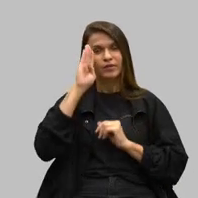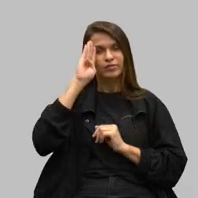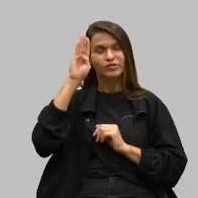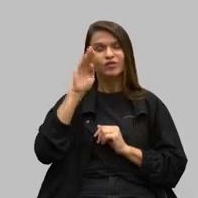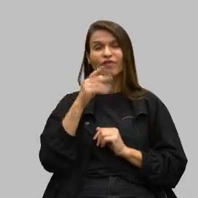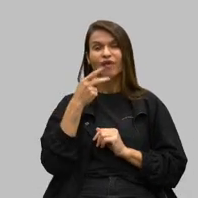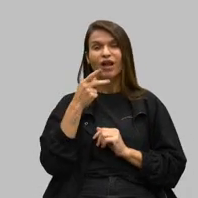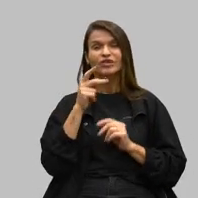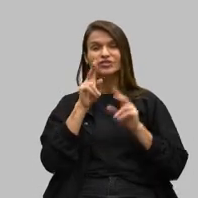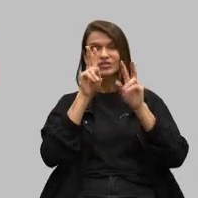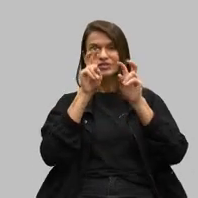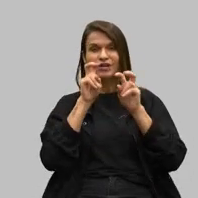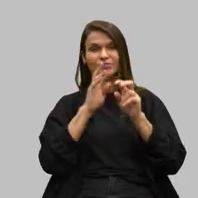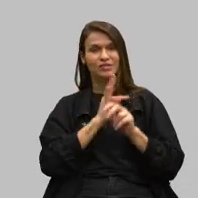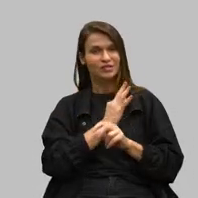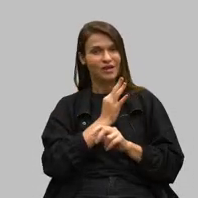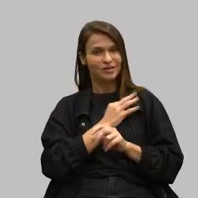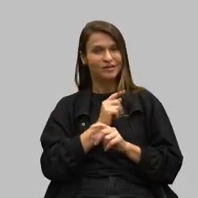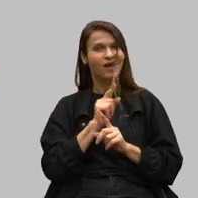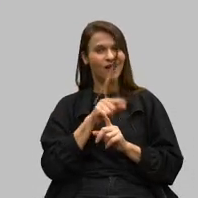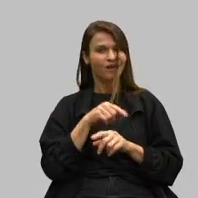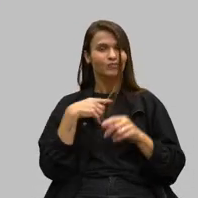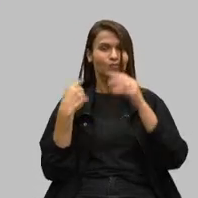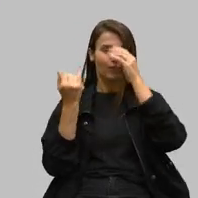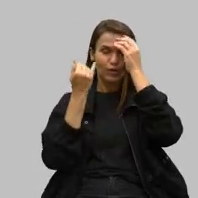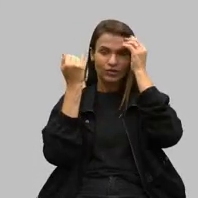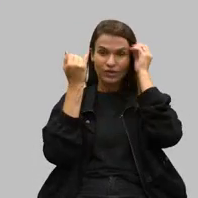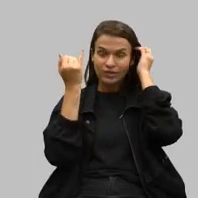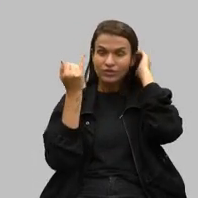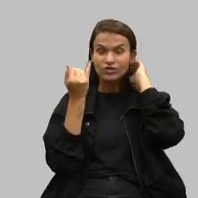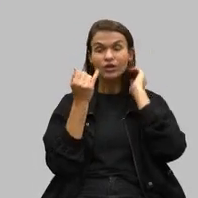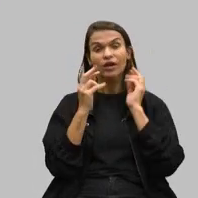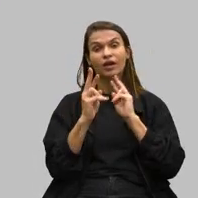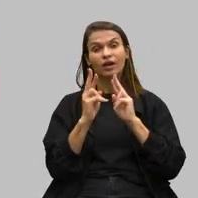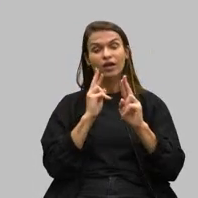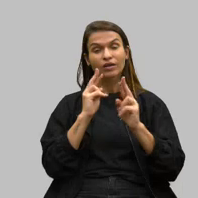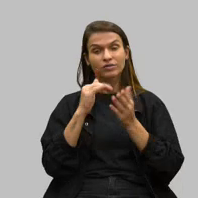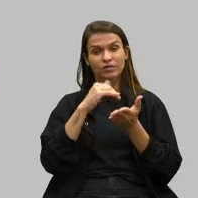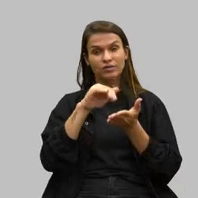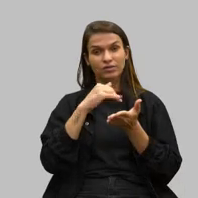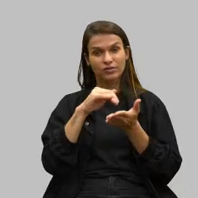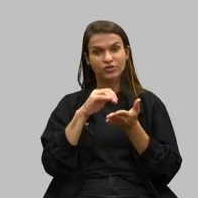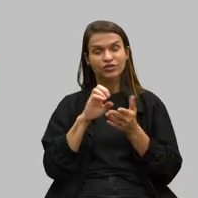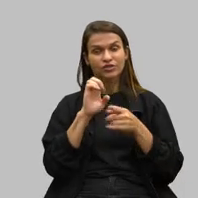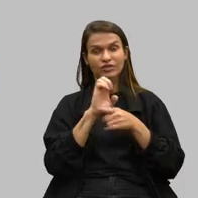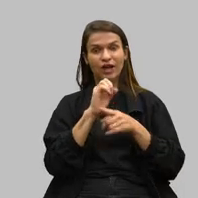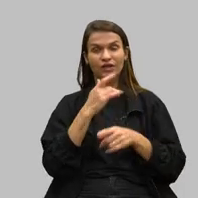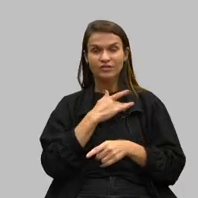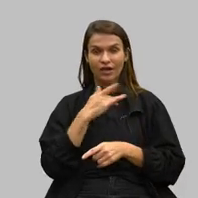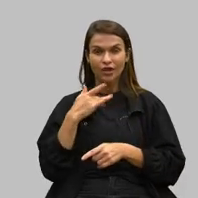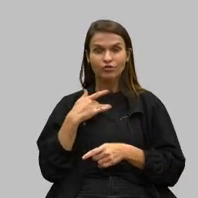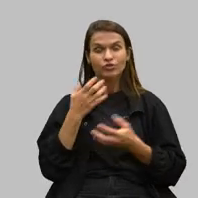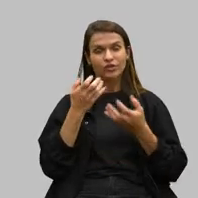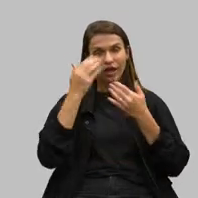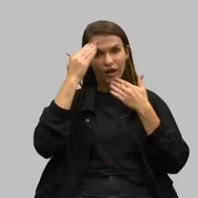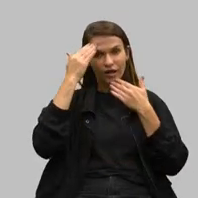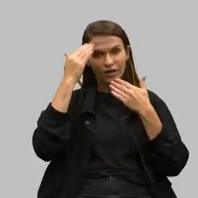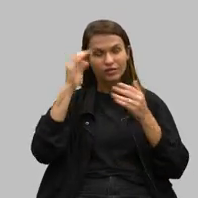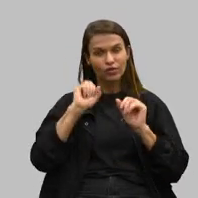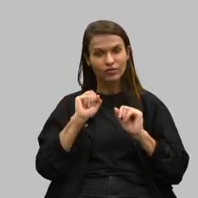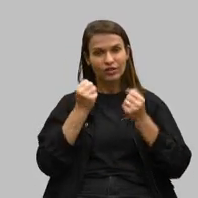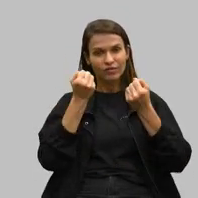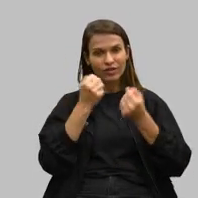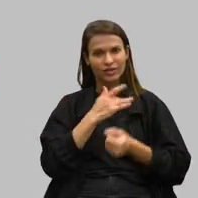assuntos técnicos. Eu acho que isso é muito salutar. Então, em relação à Secretaria de Estado de Saúde, eu gostaria de agradecer. Eu defendo a